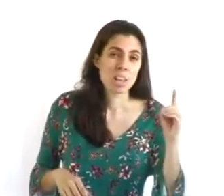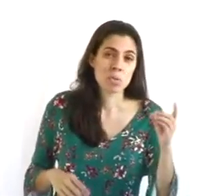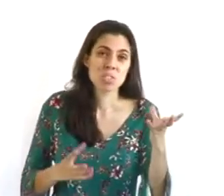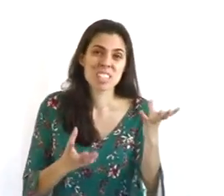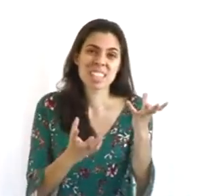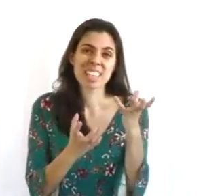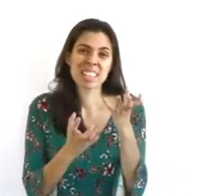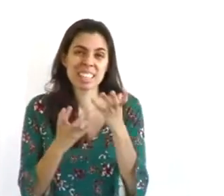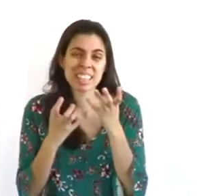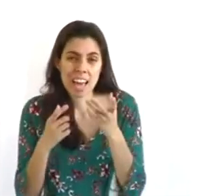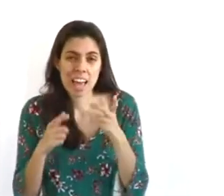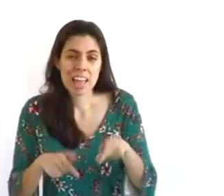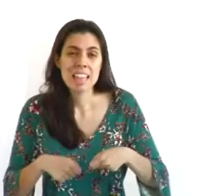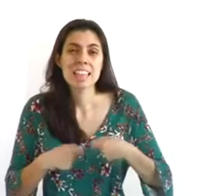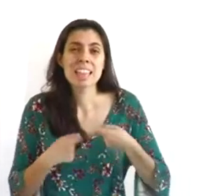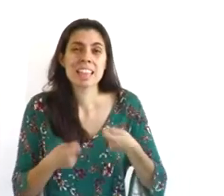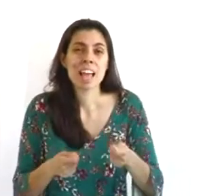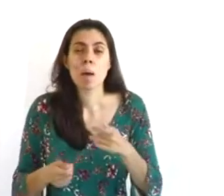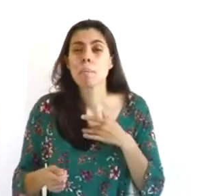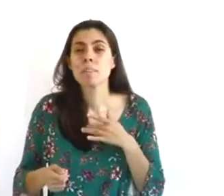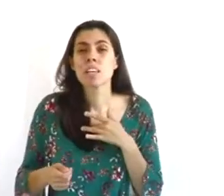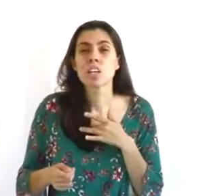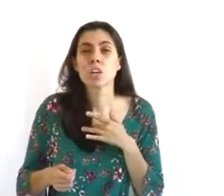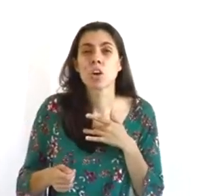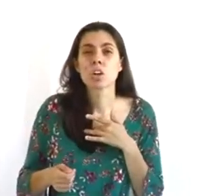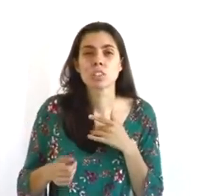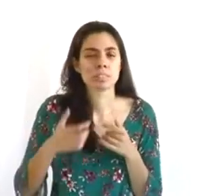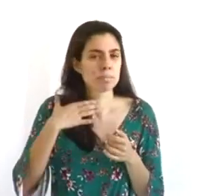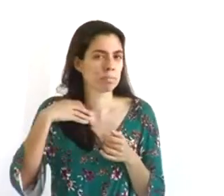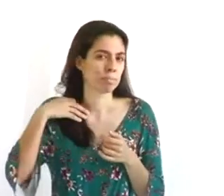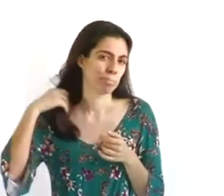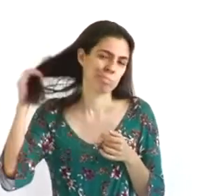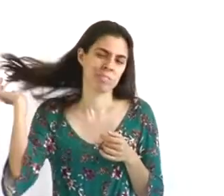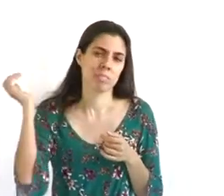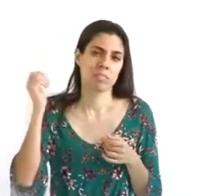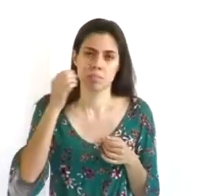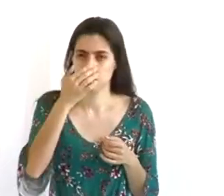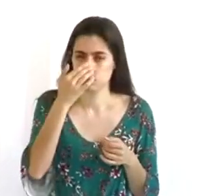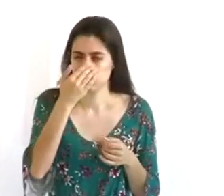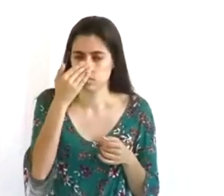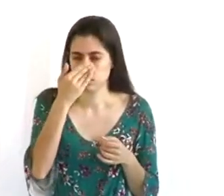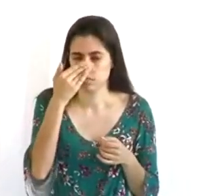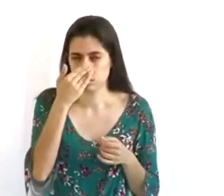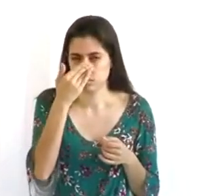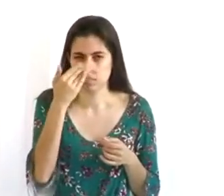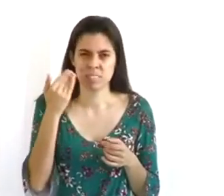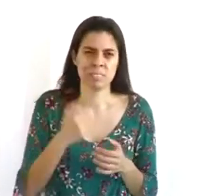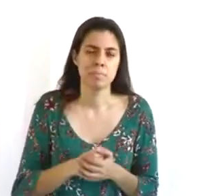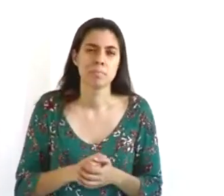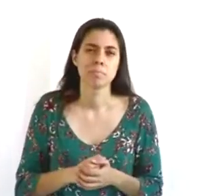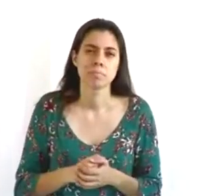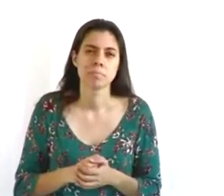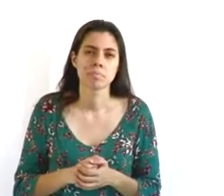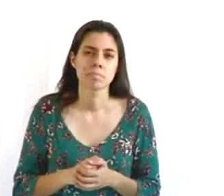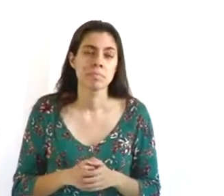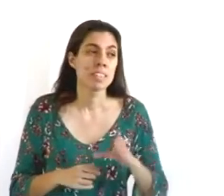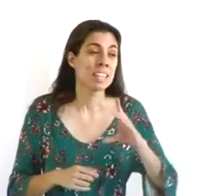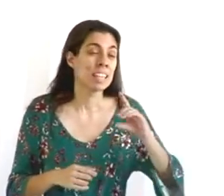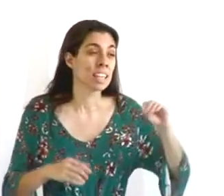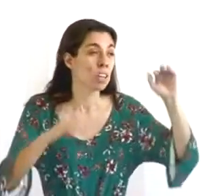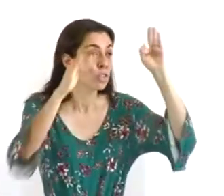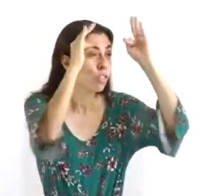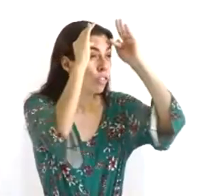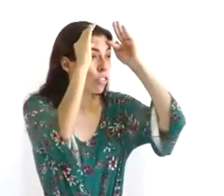misericórdia. Ele é Deus. Com isso eu não estou querendo que você crie um quadro: meu Deus, como Ele é cruel, como Ele é tirano. Não, Ele é fiel, Ele é santo,